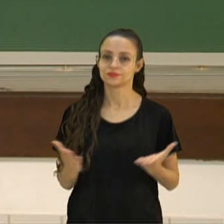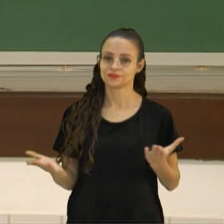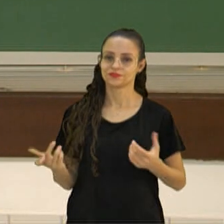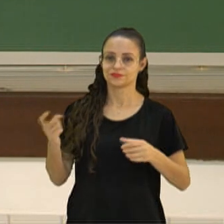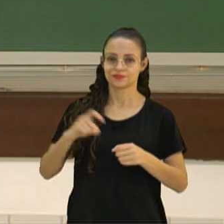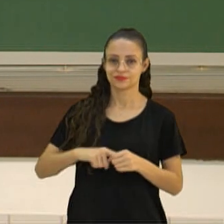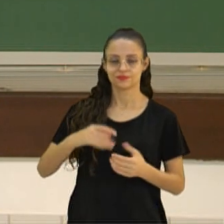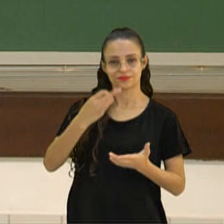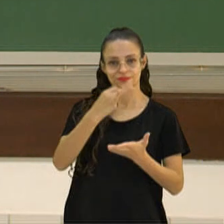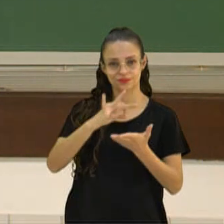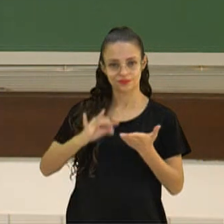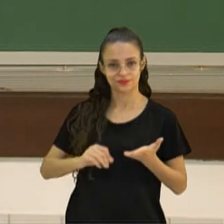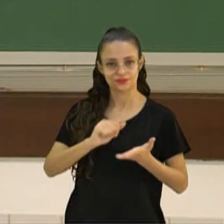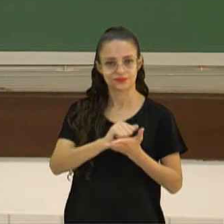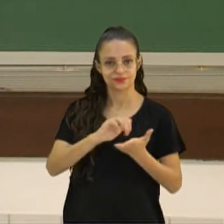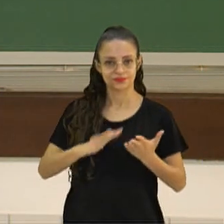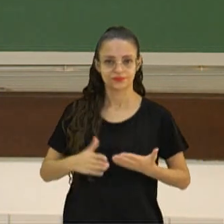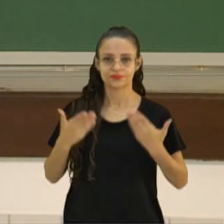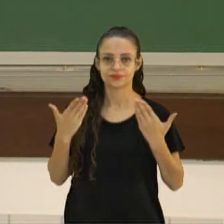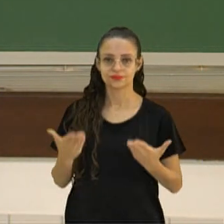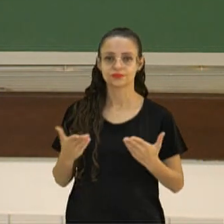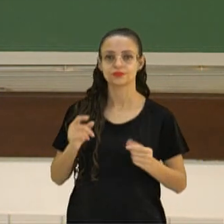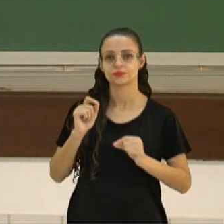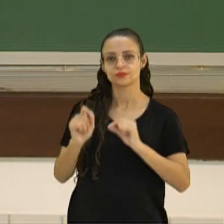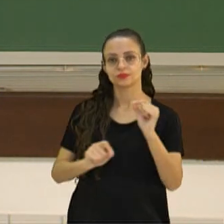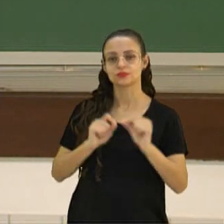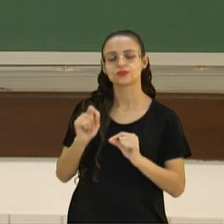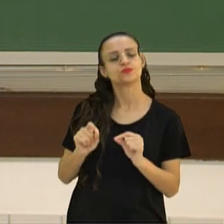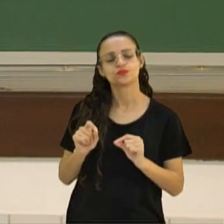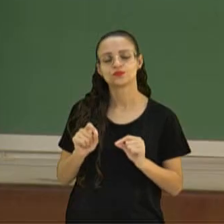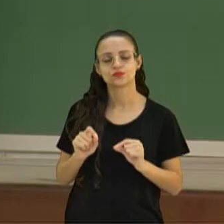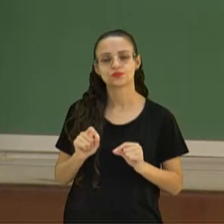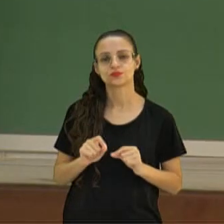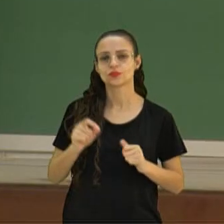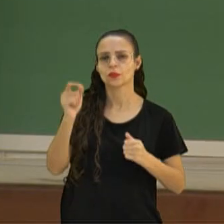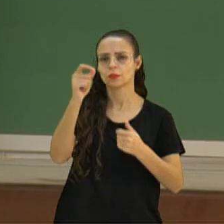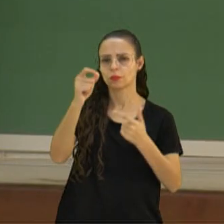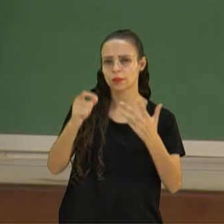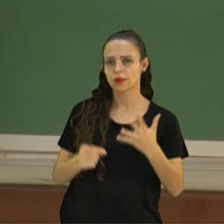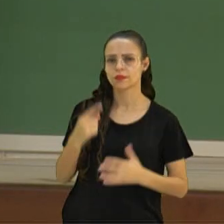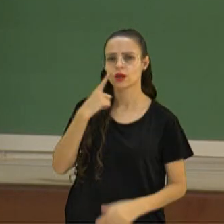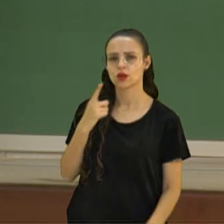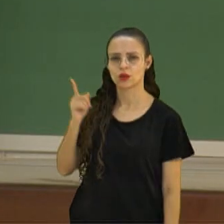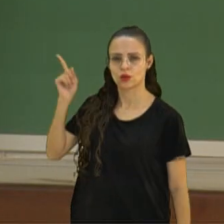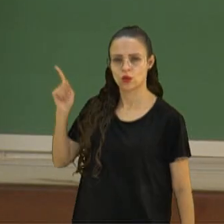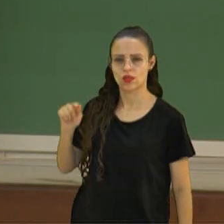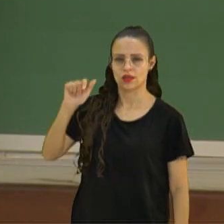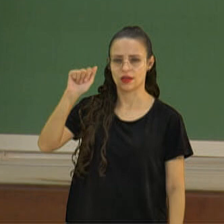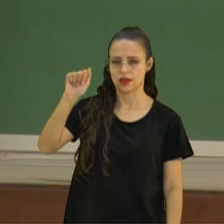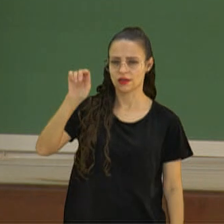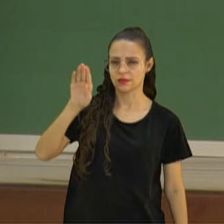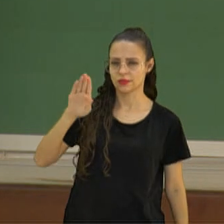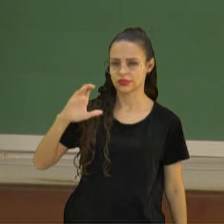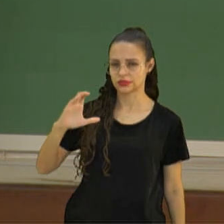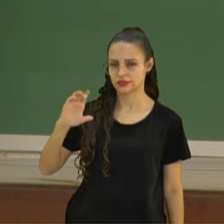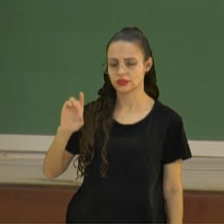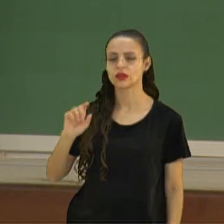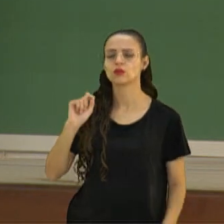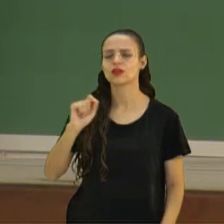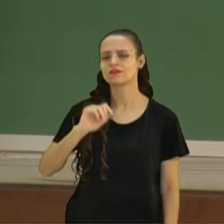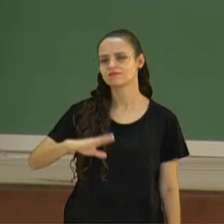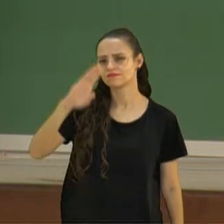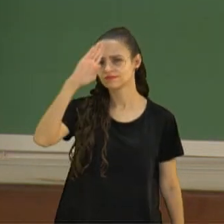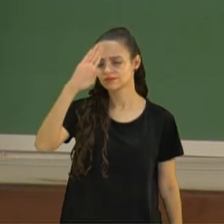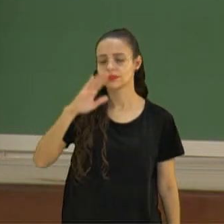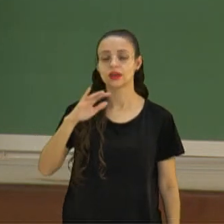Retornamos, pessoal, para corrigir o exercício, né, que era o nosso quiz, que falava dos elementos abaixo listados, né, quais são essenciais para o